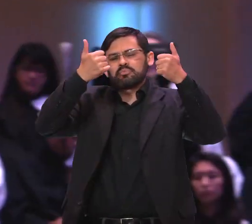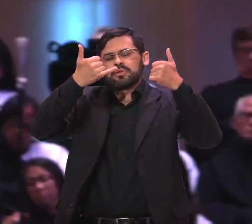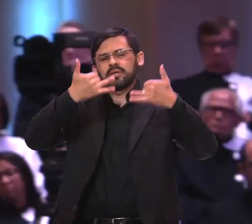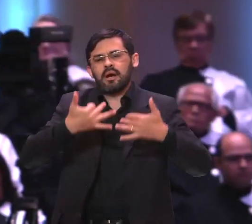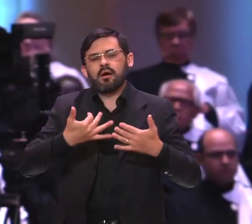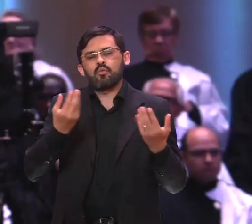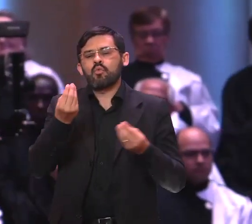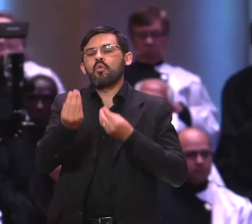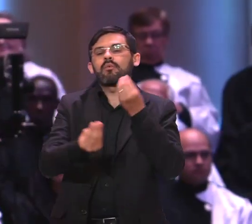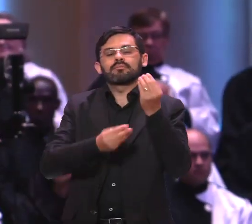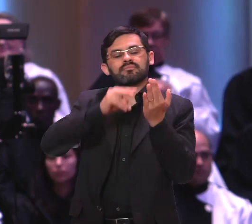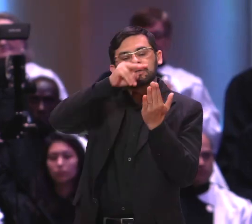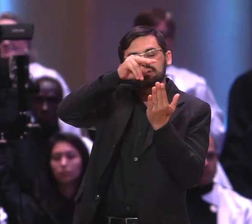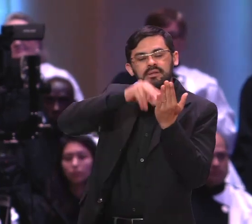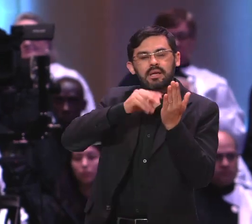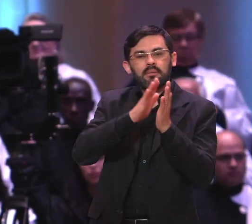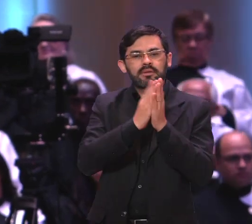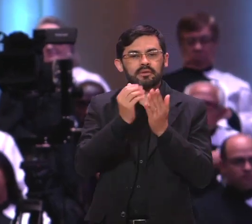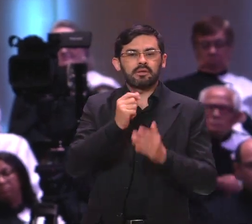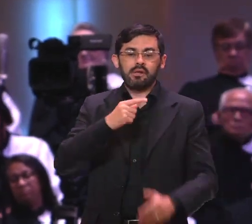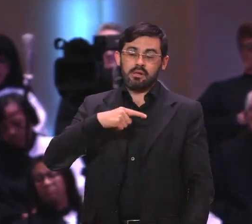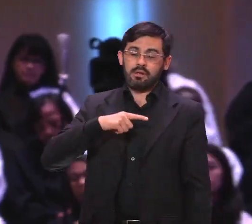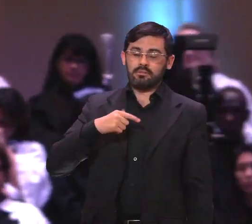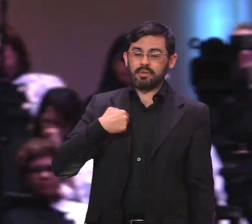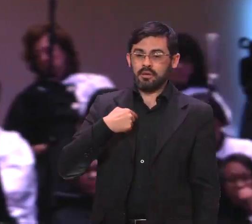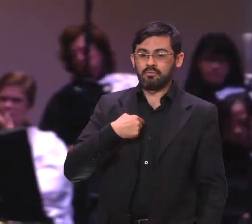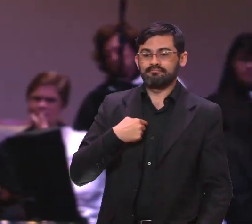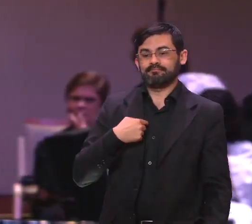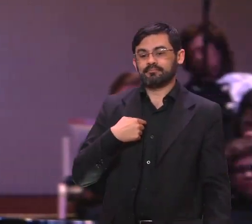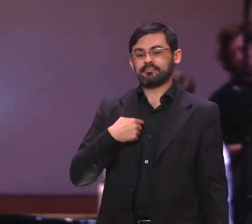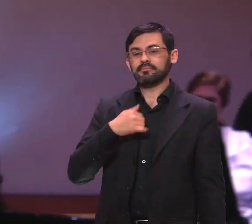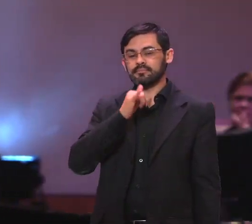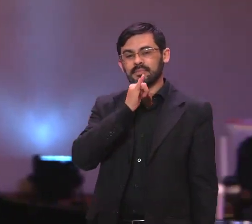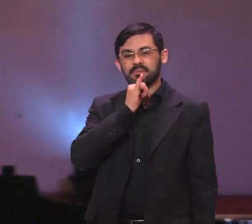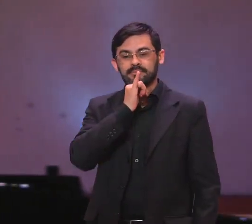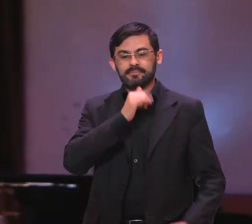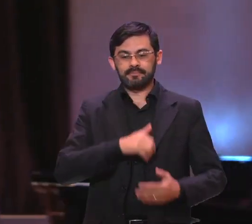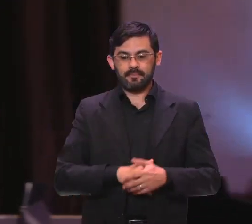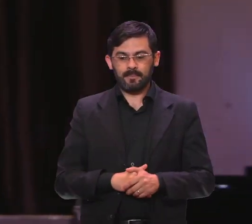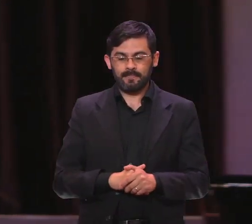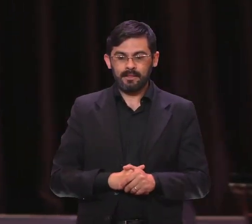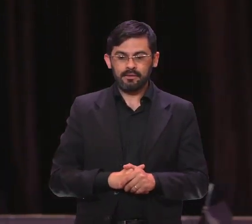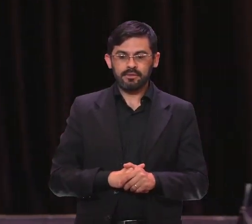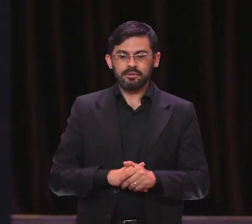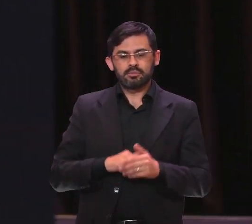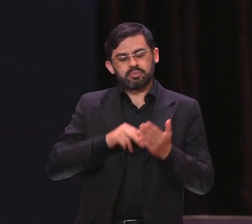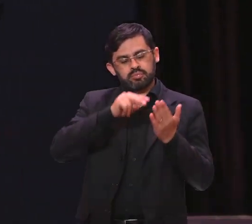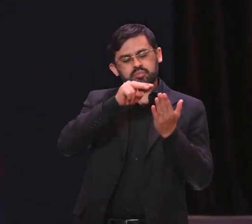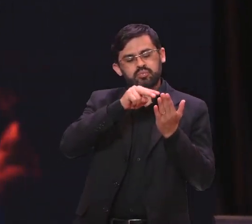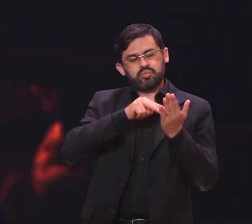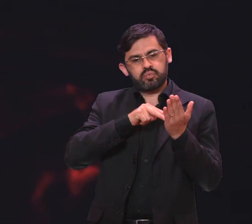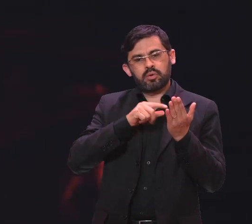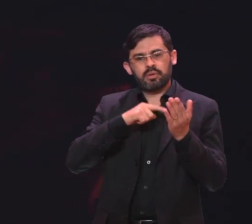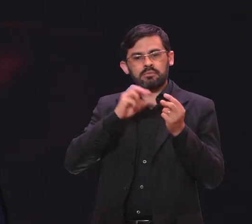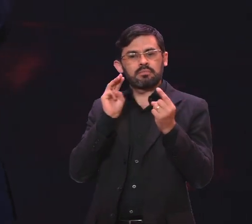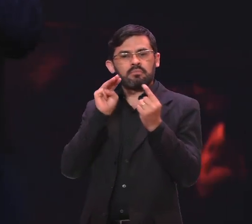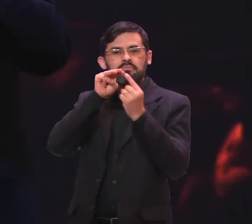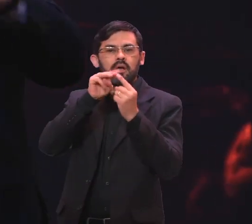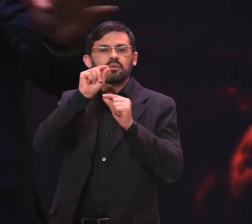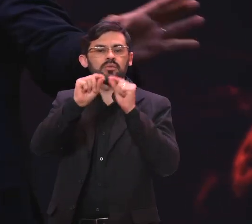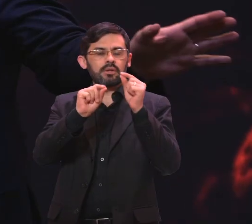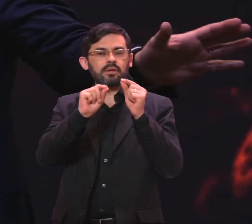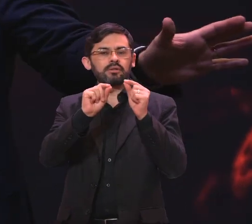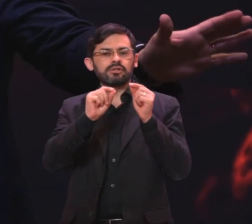você tem que ler a Bíblia. Eu normalmente leio a Bíblia e eu tenho as minhas metas de leitura. Eu gosto